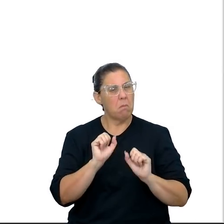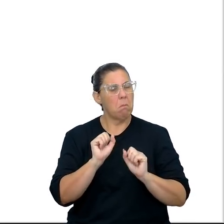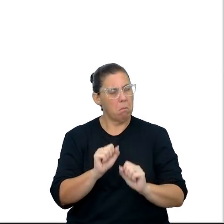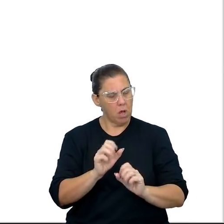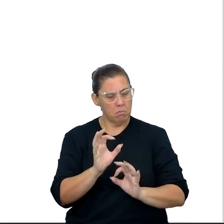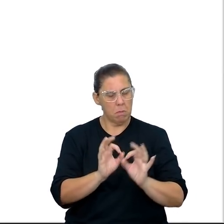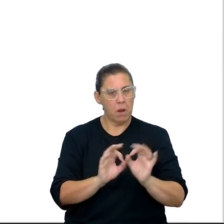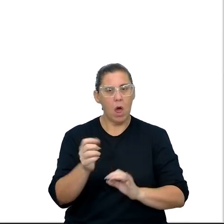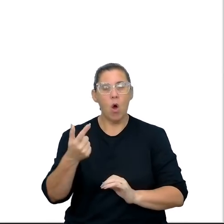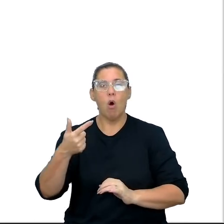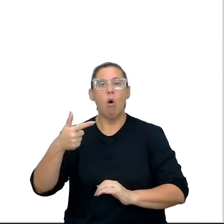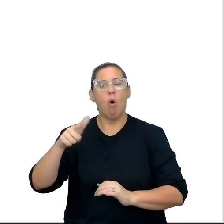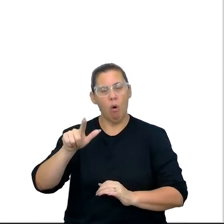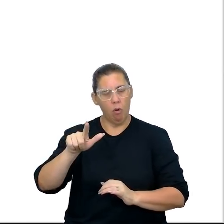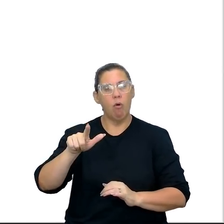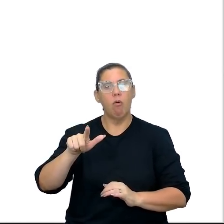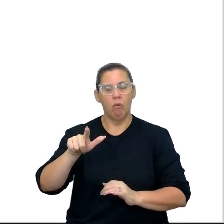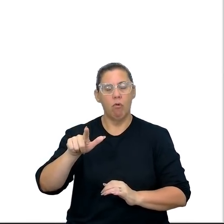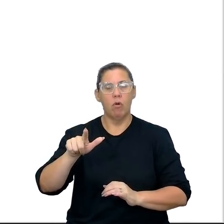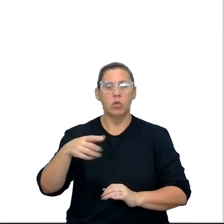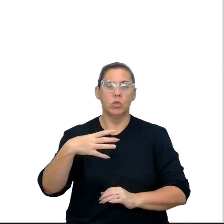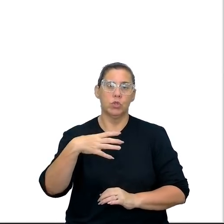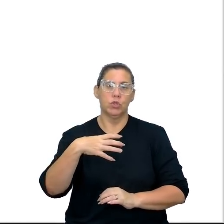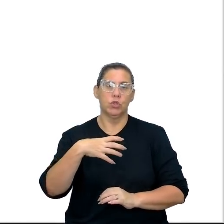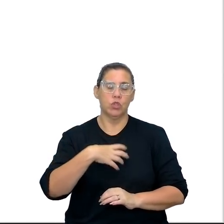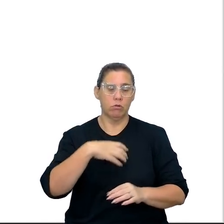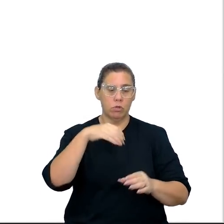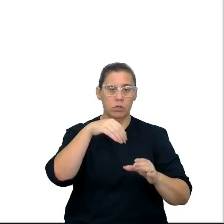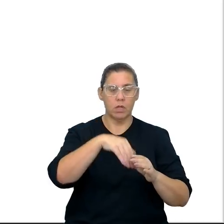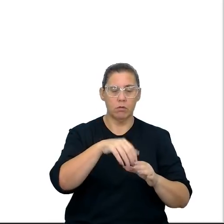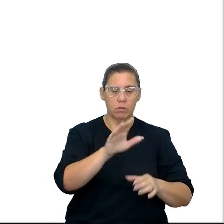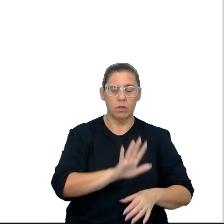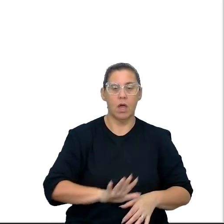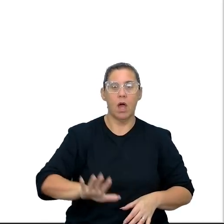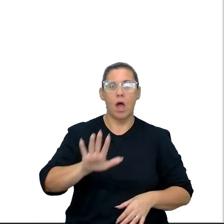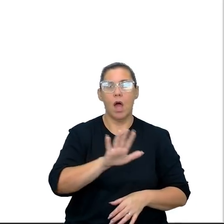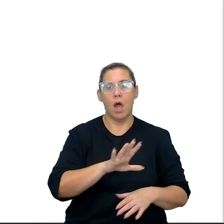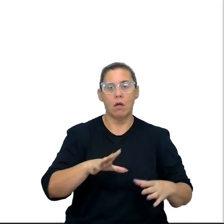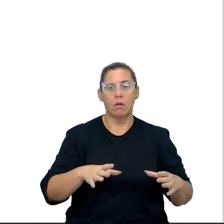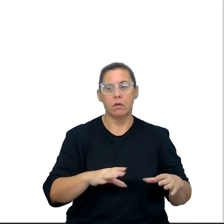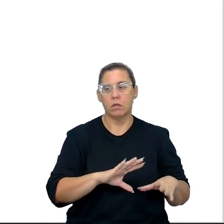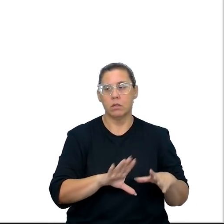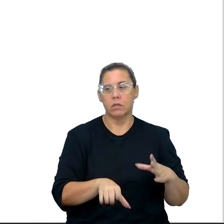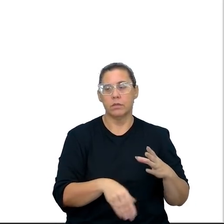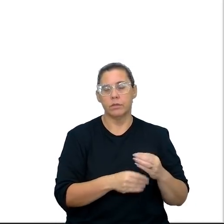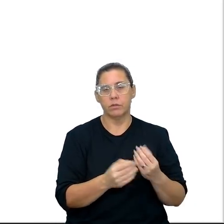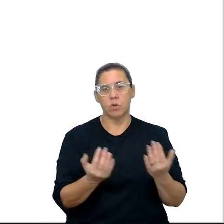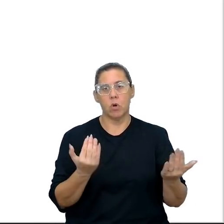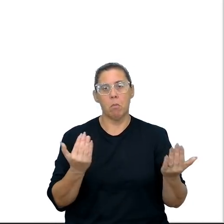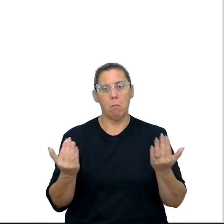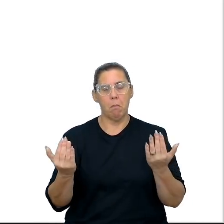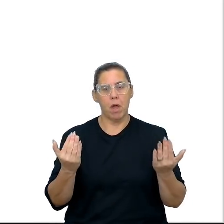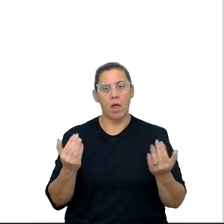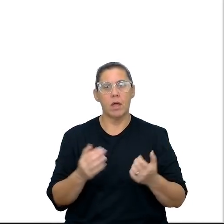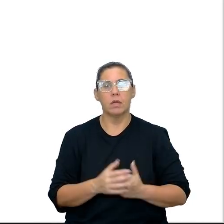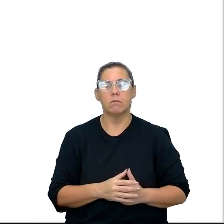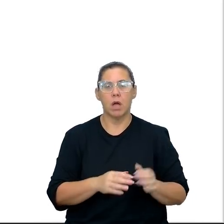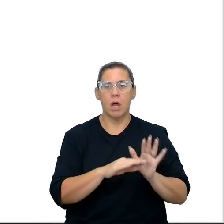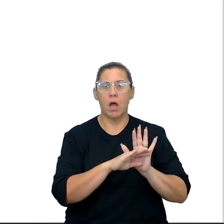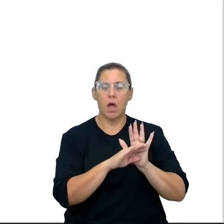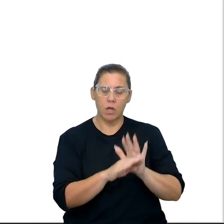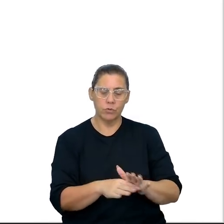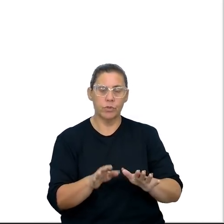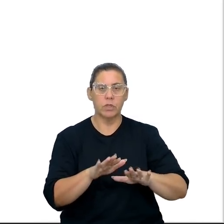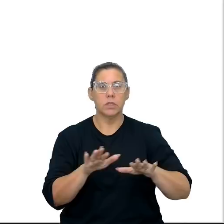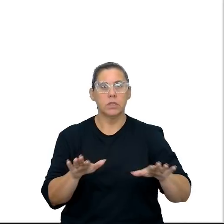elaborar outras situações dentro do campo aditivo, né, sendo de comparação, para ajudar as